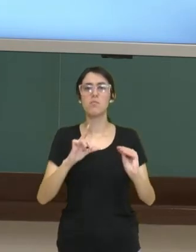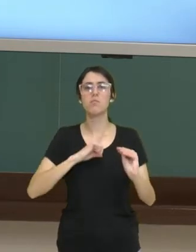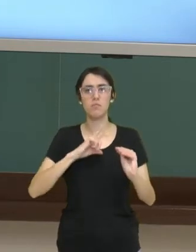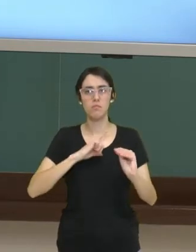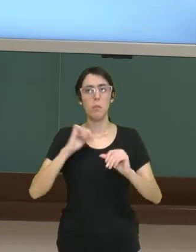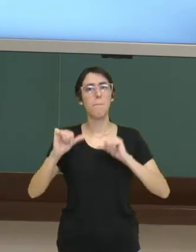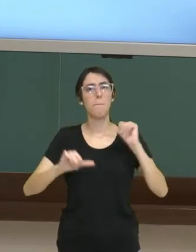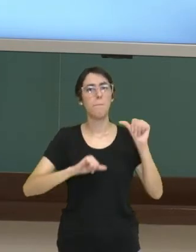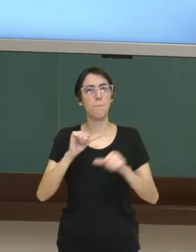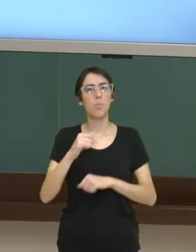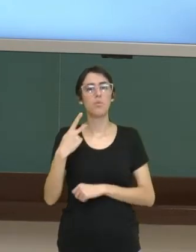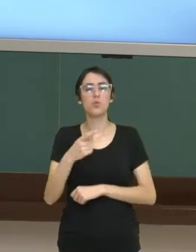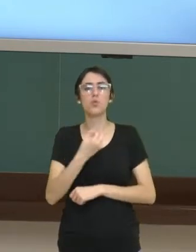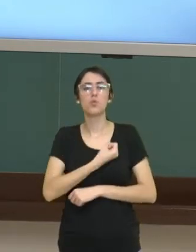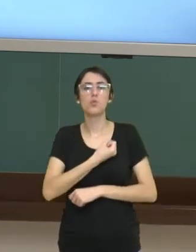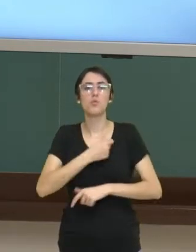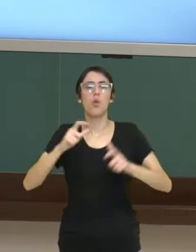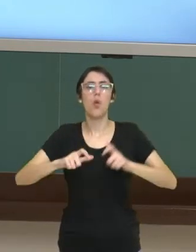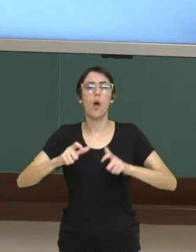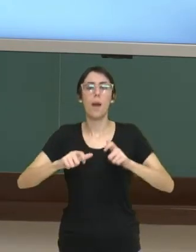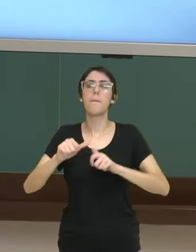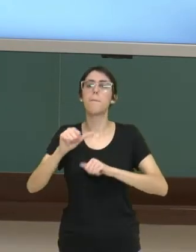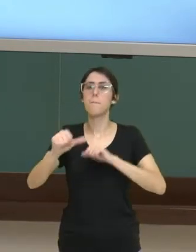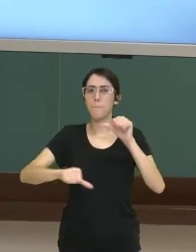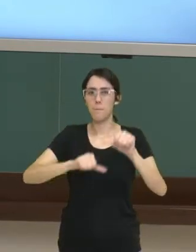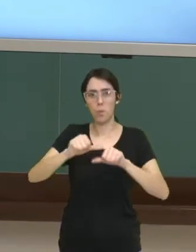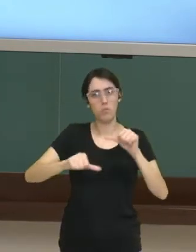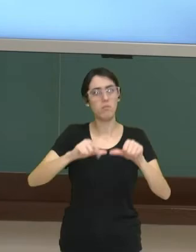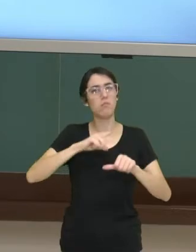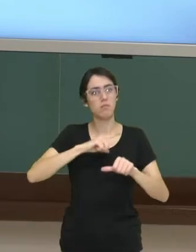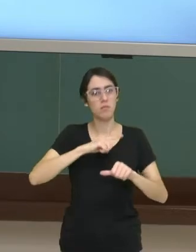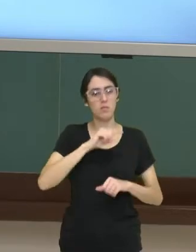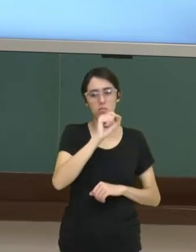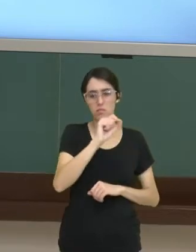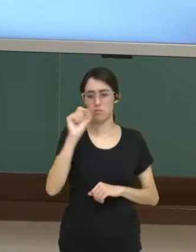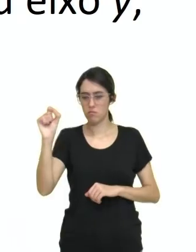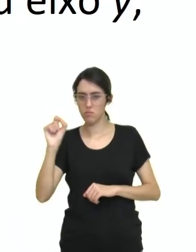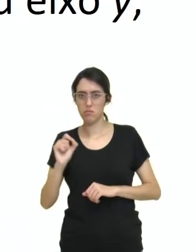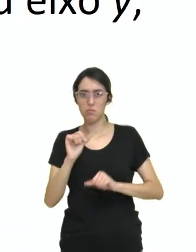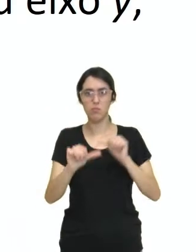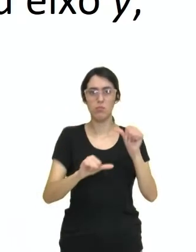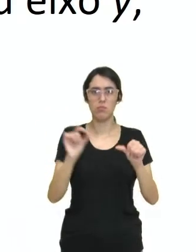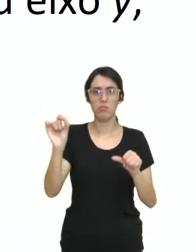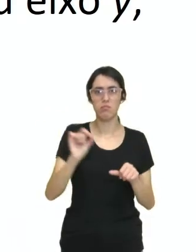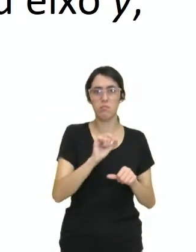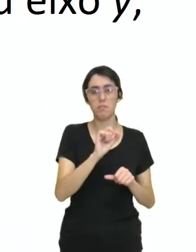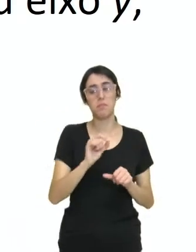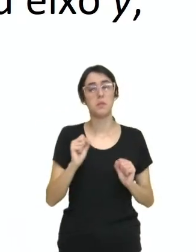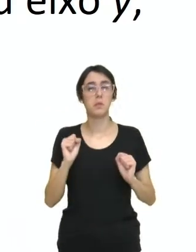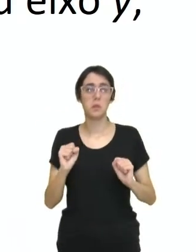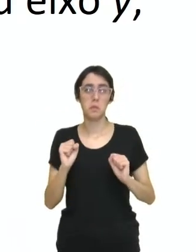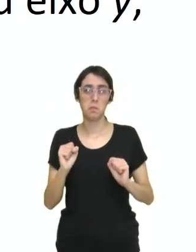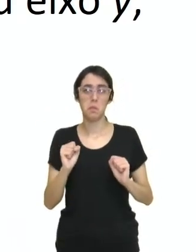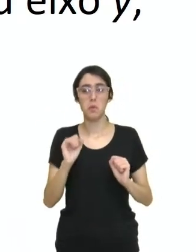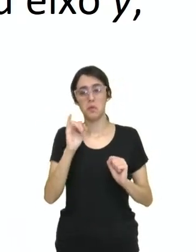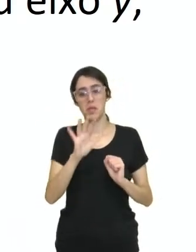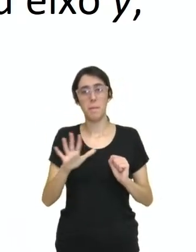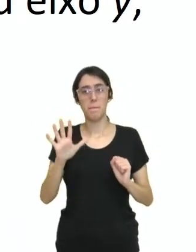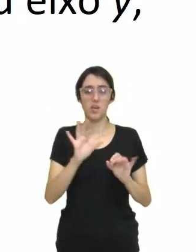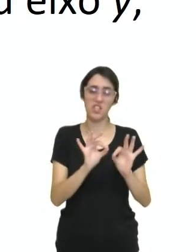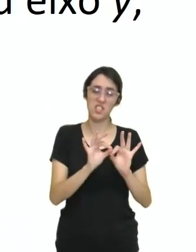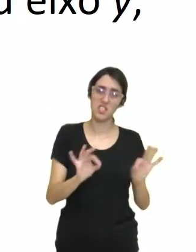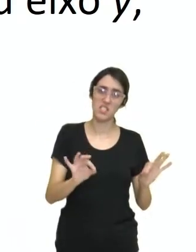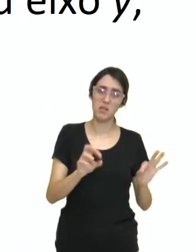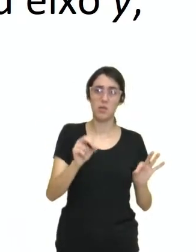as coordenadas de todos os pontos que vão formar a figura, desde um retângulo, uma figura mais simples, quanto